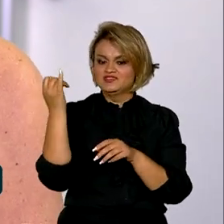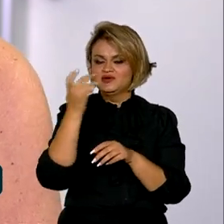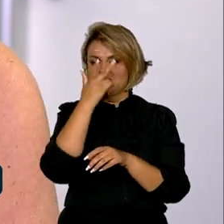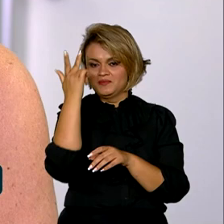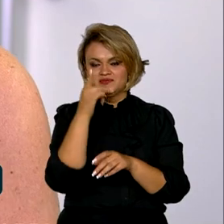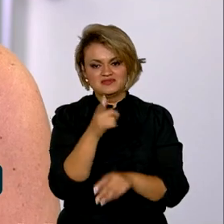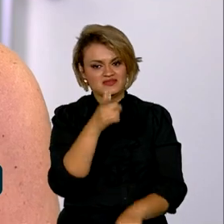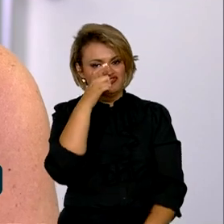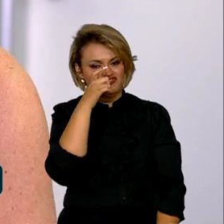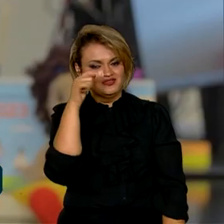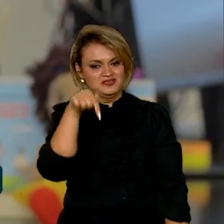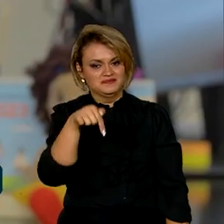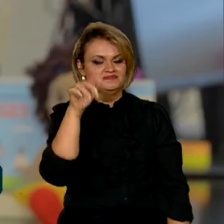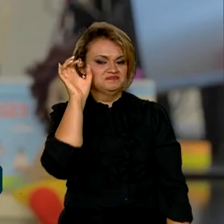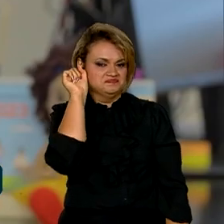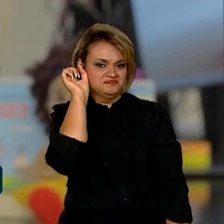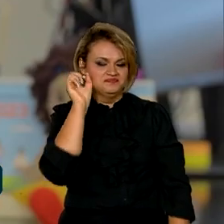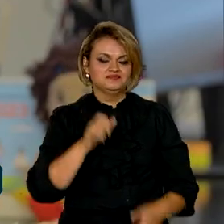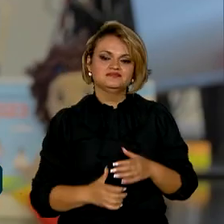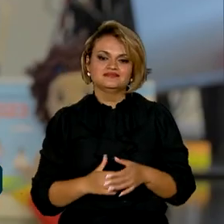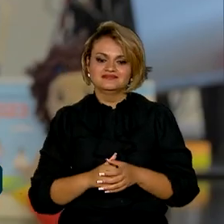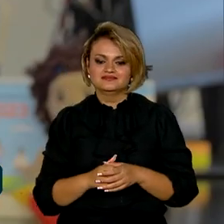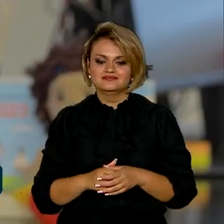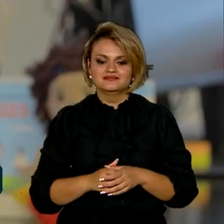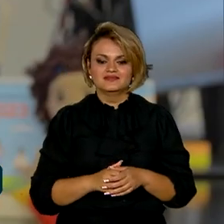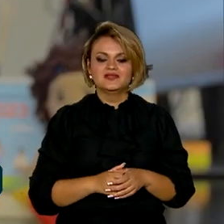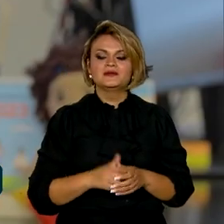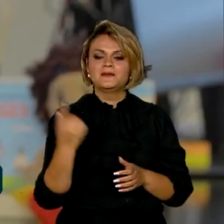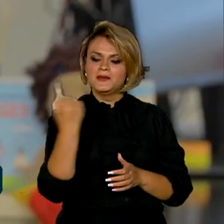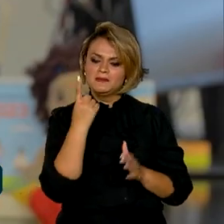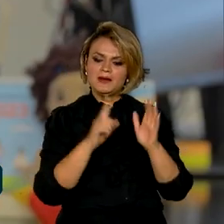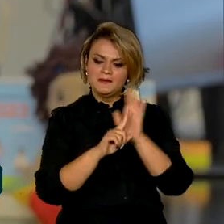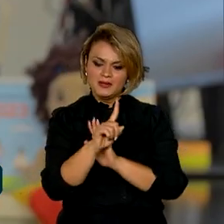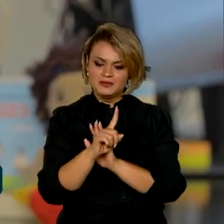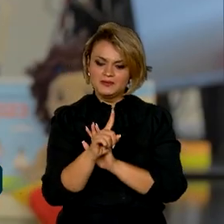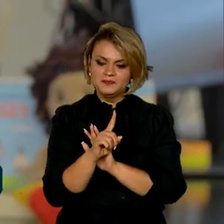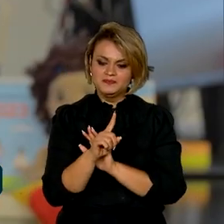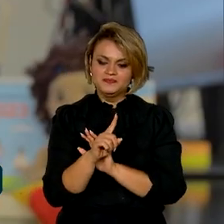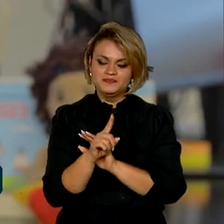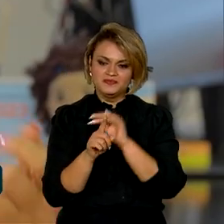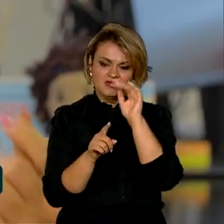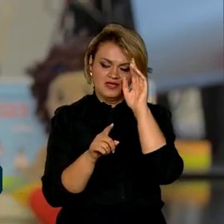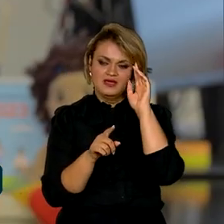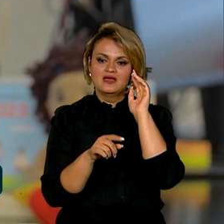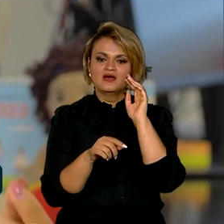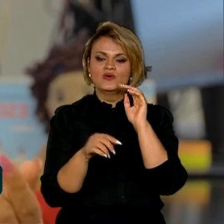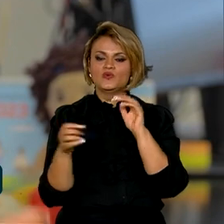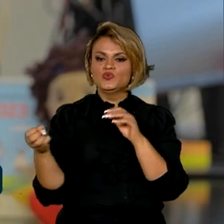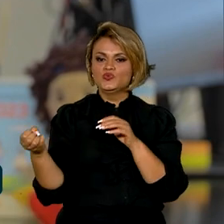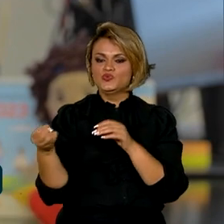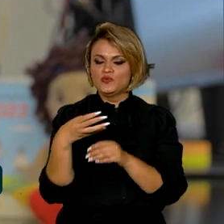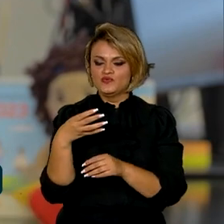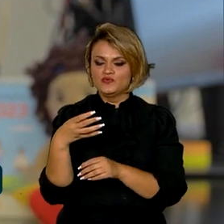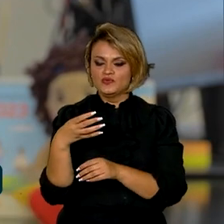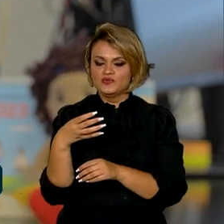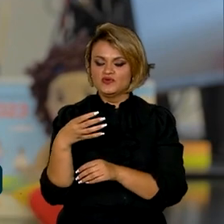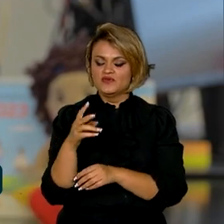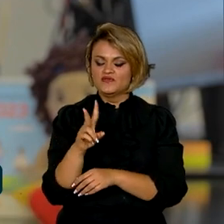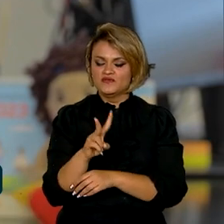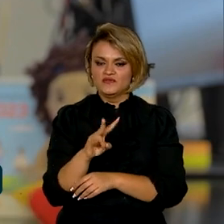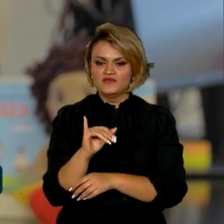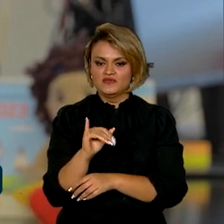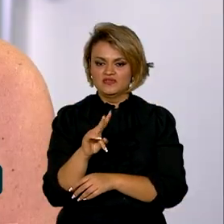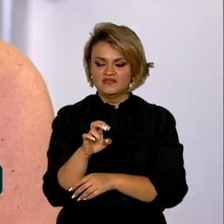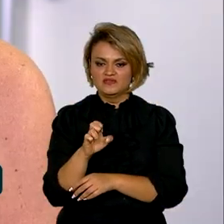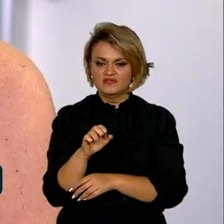que estão nos ouvindo. Então, para começar, secretária, vamos falar aí do novo, o programa Viver Sem